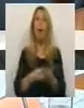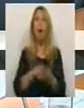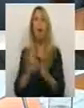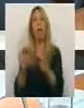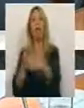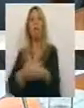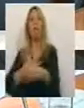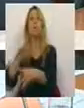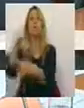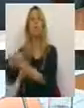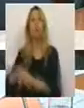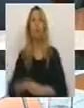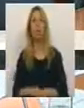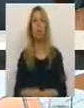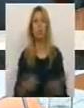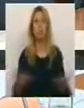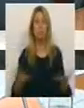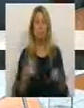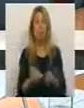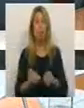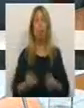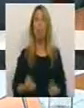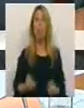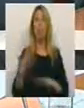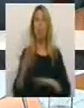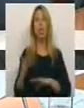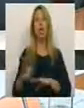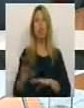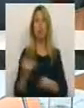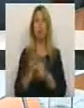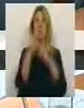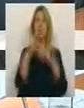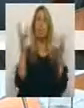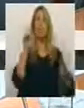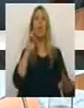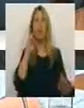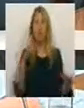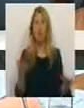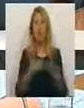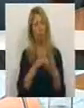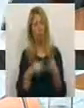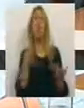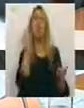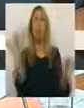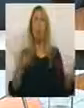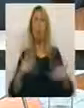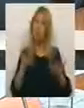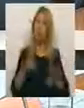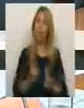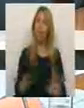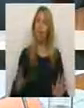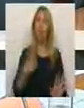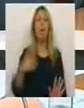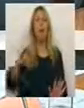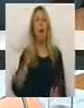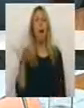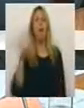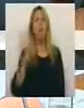internos? Poupanças e excedentes e serviço público garantido como, Sr. Ministro? E termino por aqui. Muito embora tenha